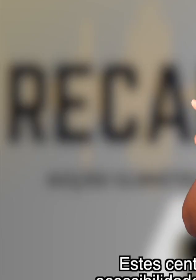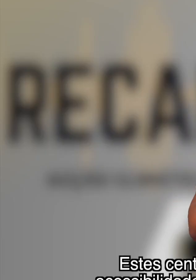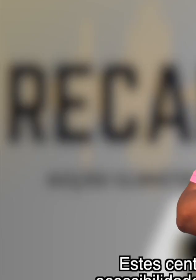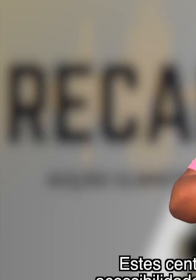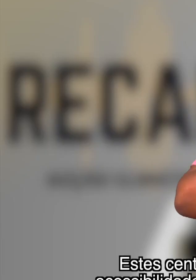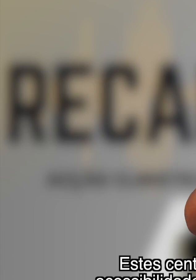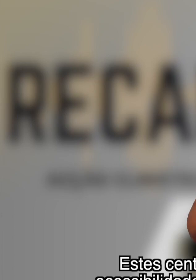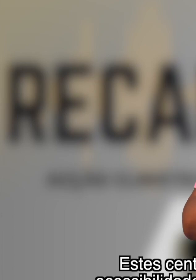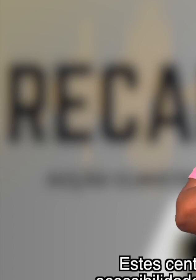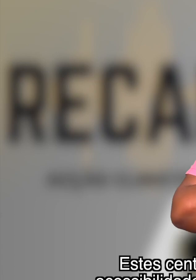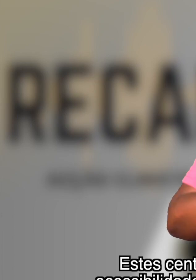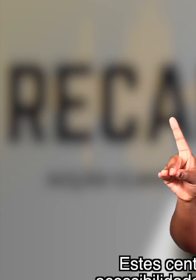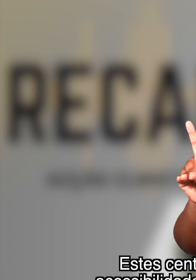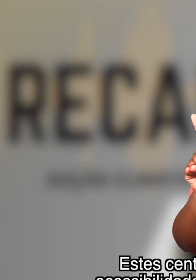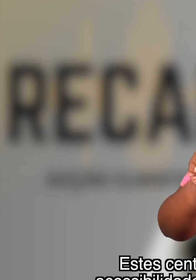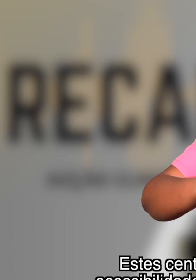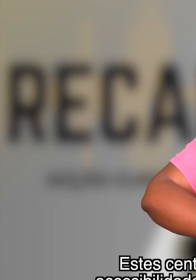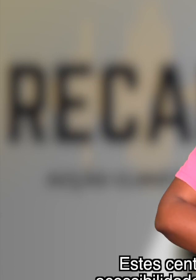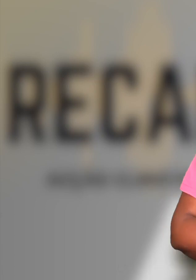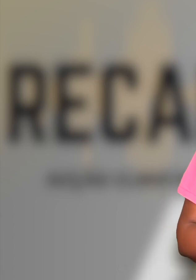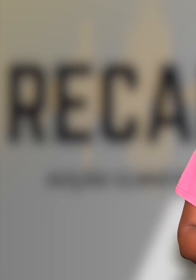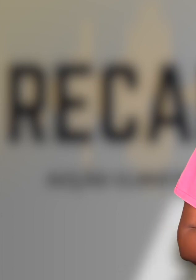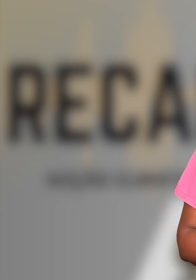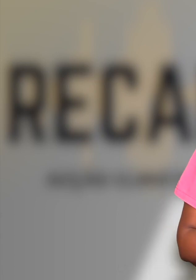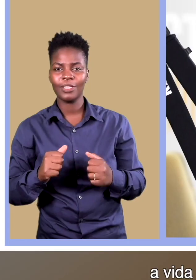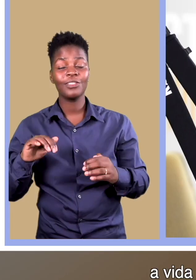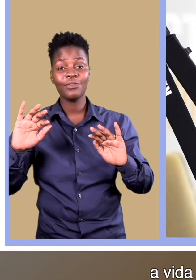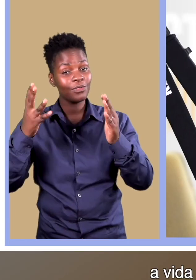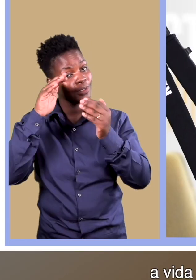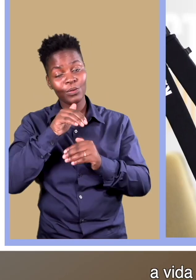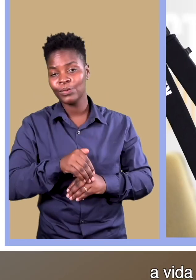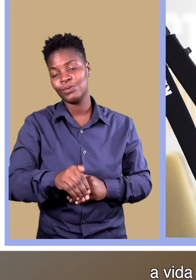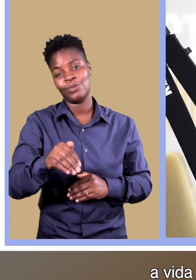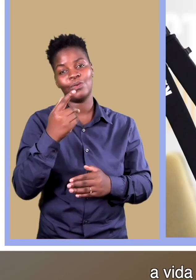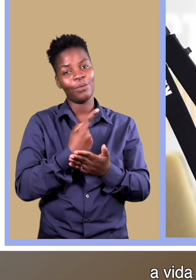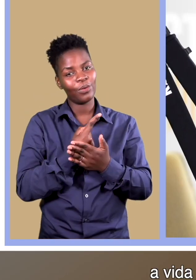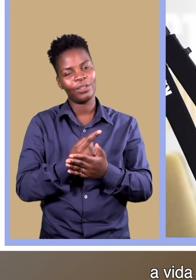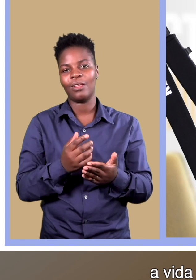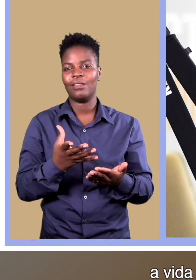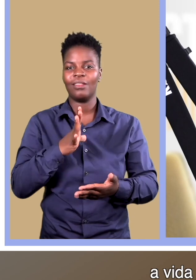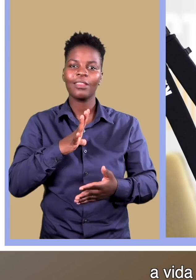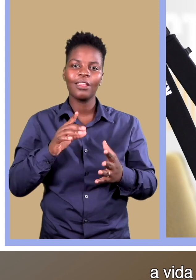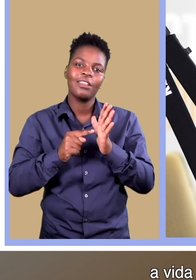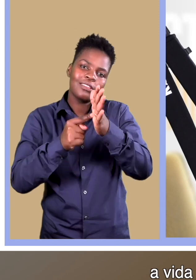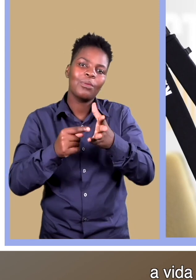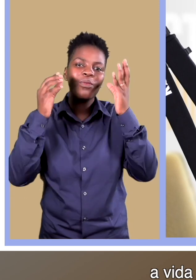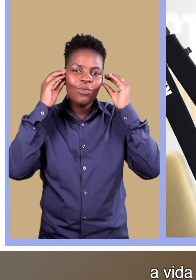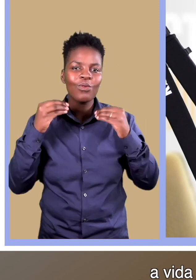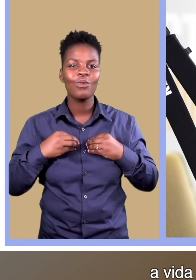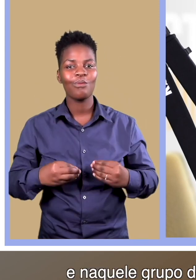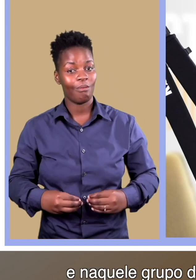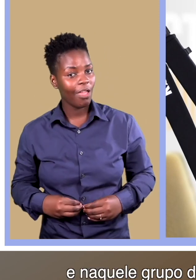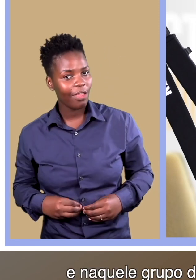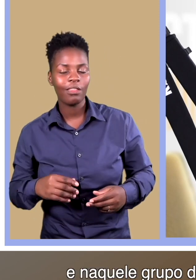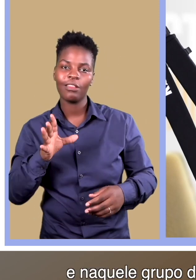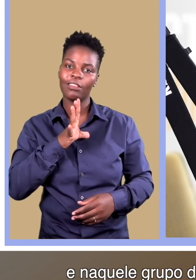de acessibilidade para todas as pessoas com deficiência. Normalmente essas mulheres precisam de assistência médica